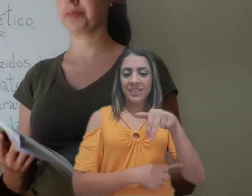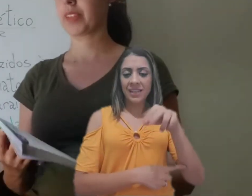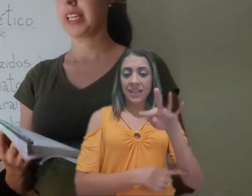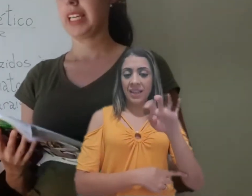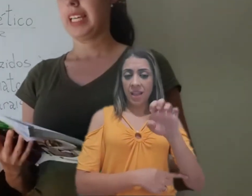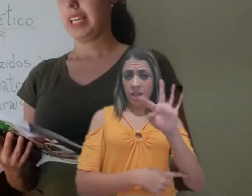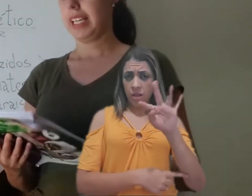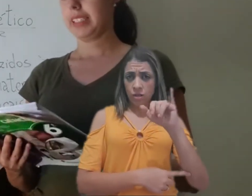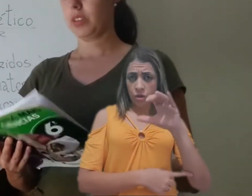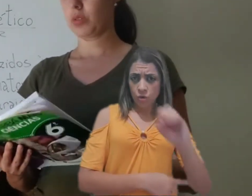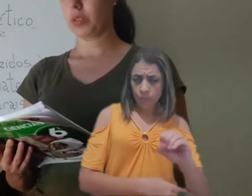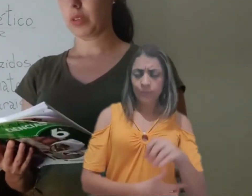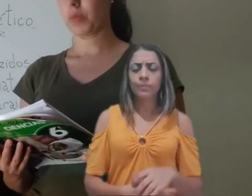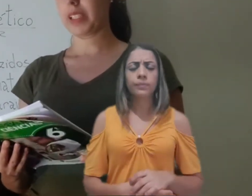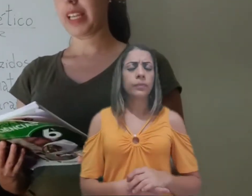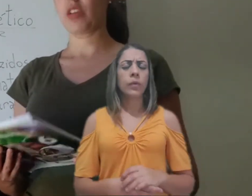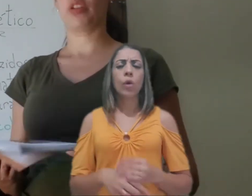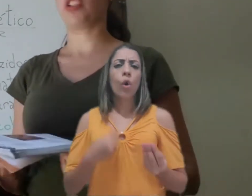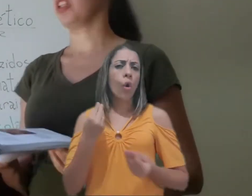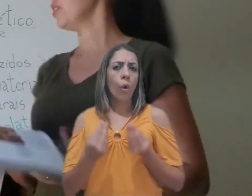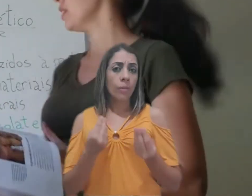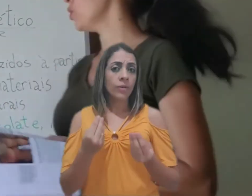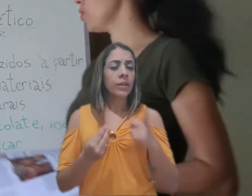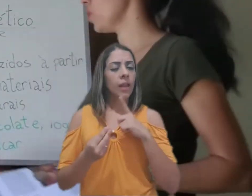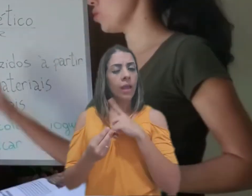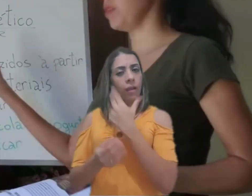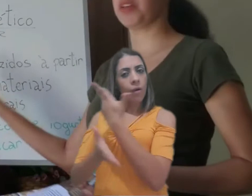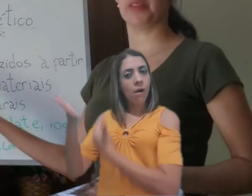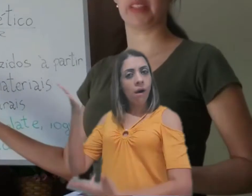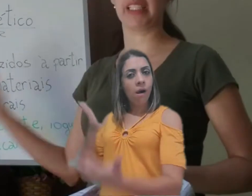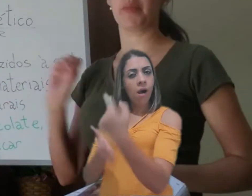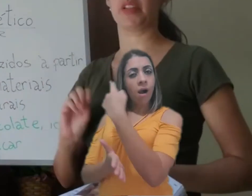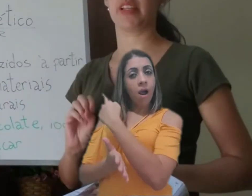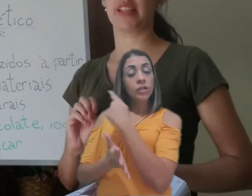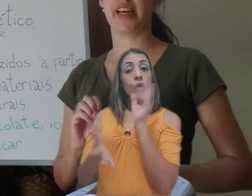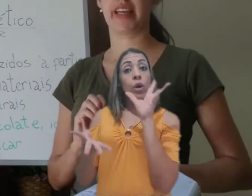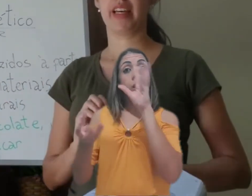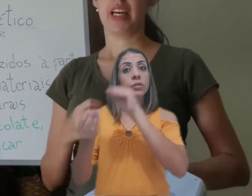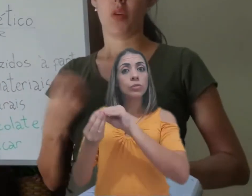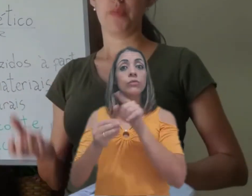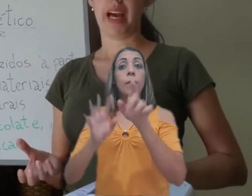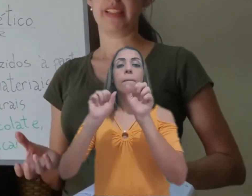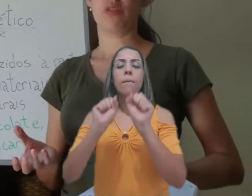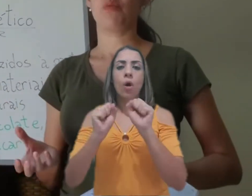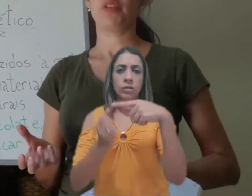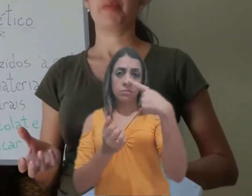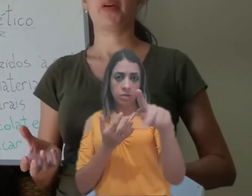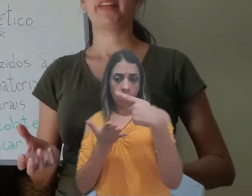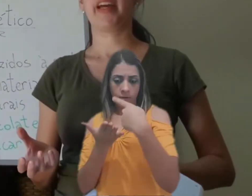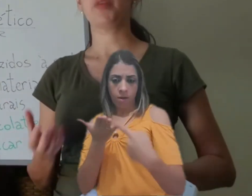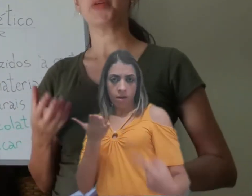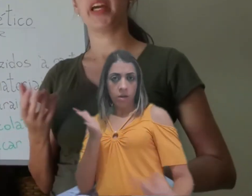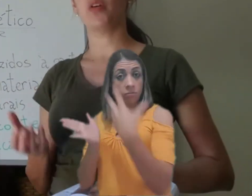bem? Então, os materiais de origem, aqui eu fiz um resuminho, tá? Depois, se vocês quiserem copiar esse resuminho também